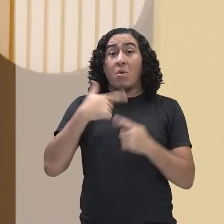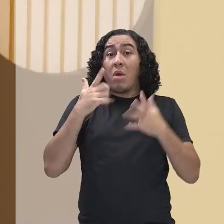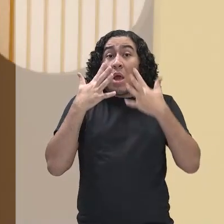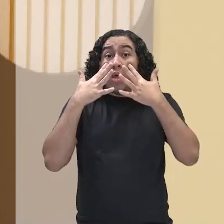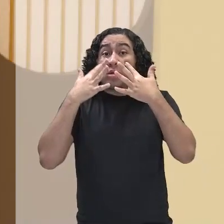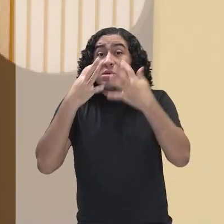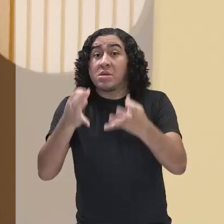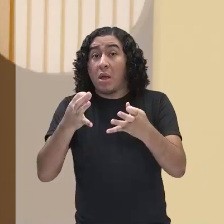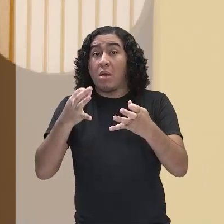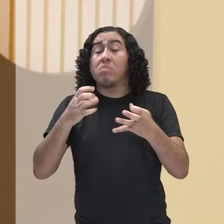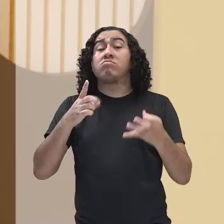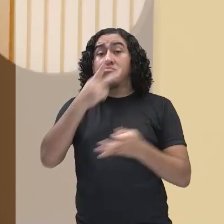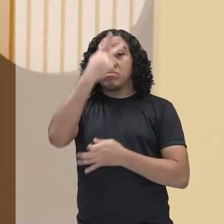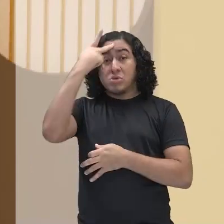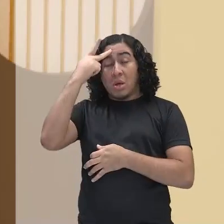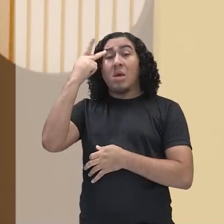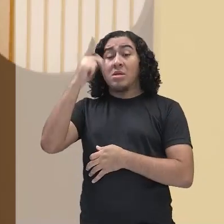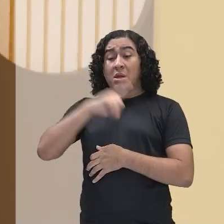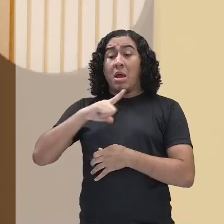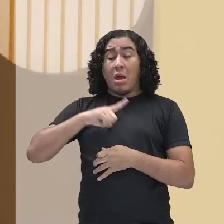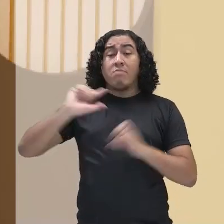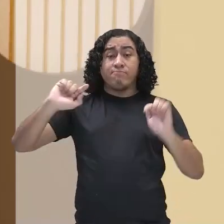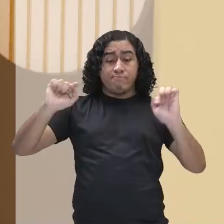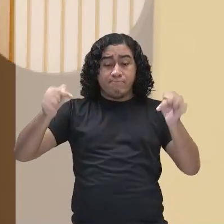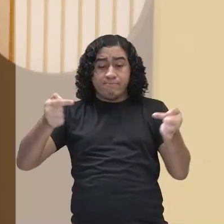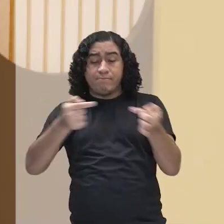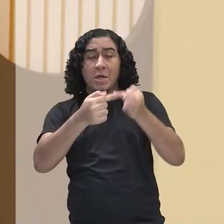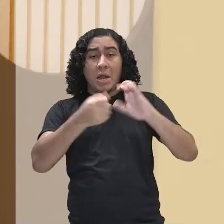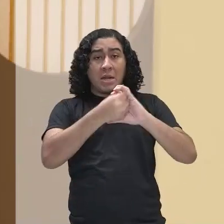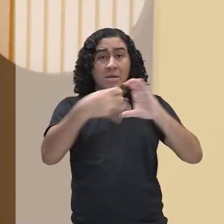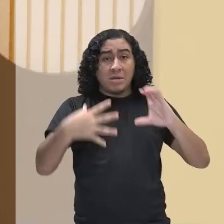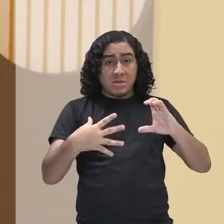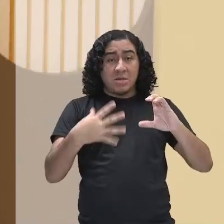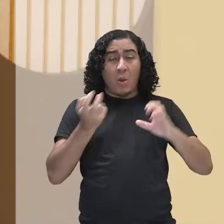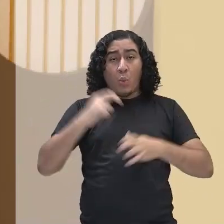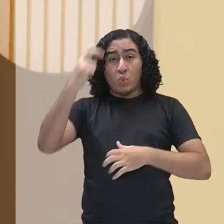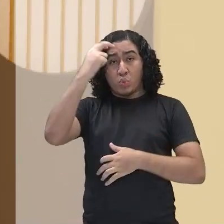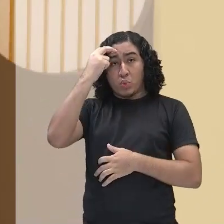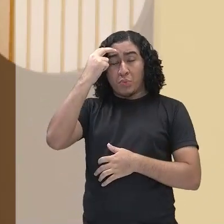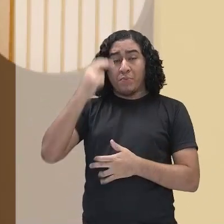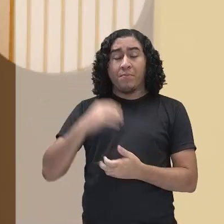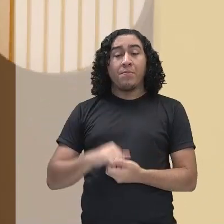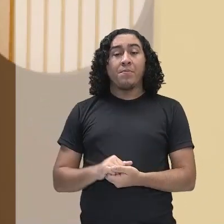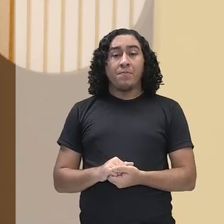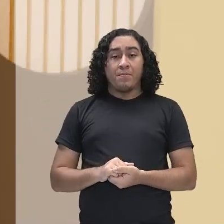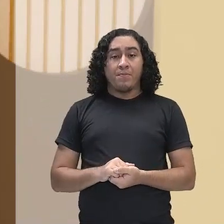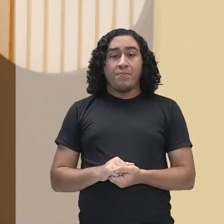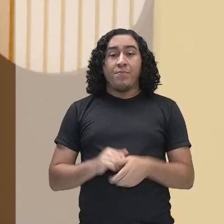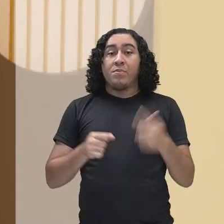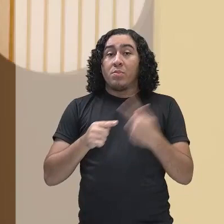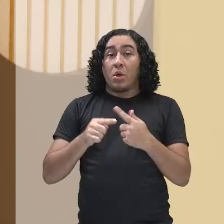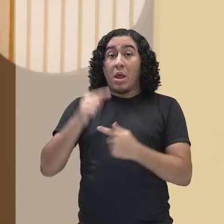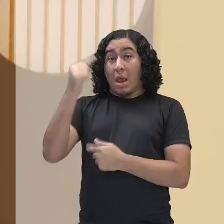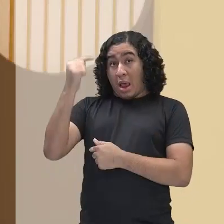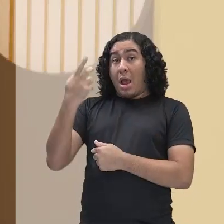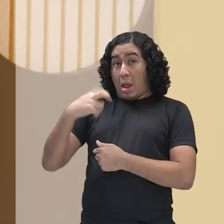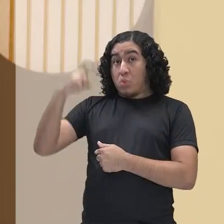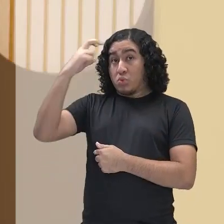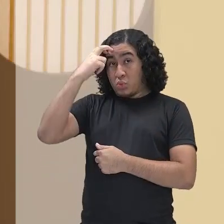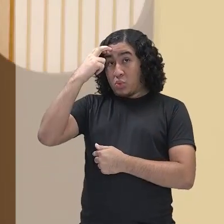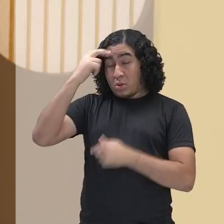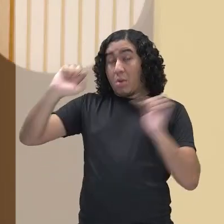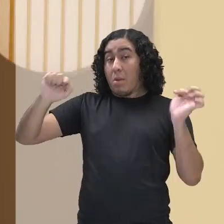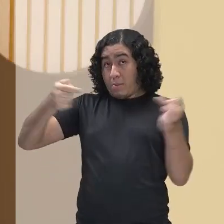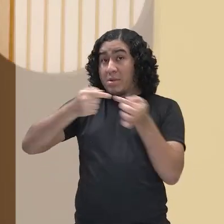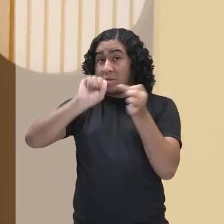Que faz parte desses elementos culturais. Uma vez que a cultura é isso, né? Vai trazer